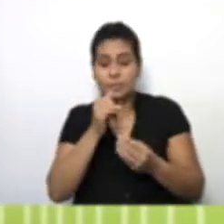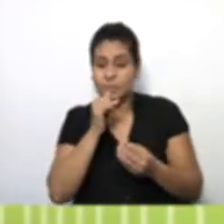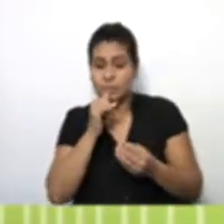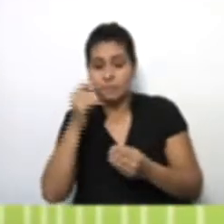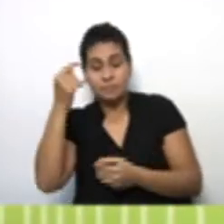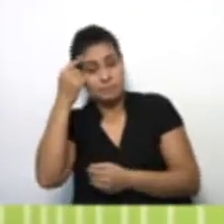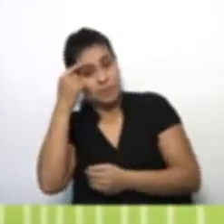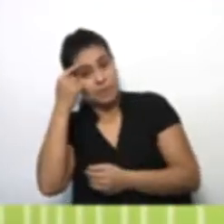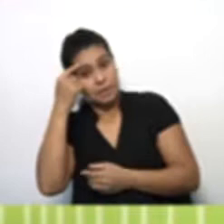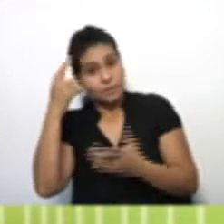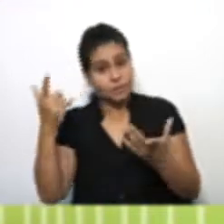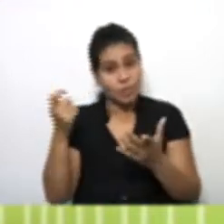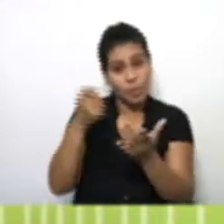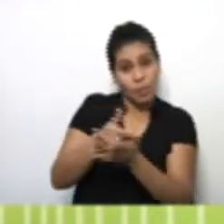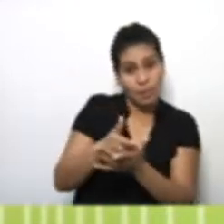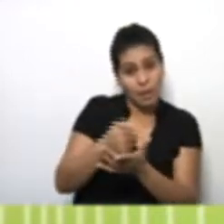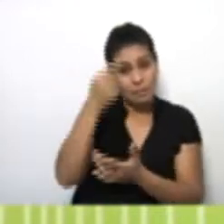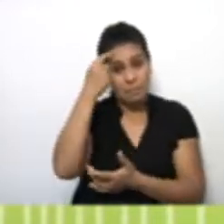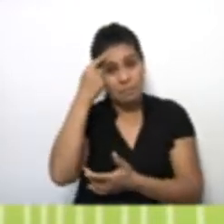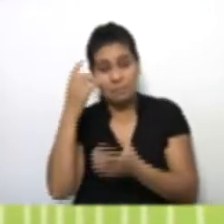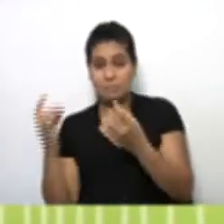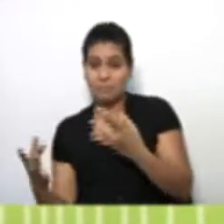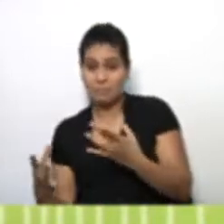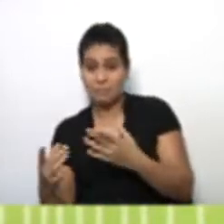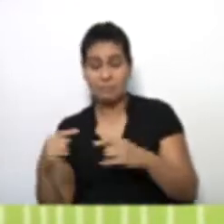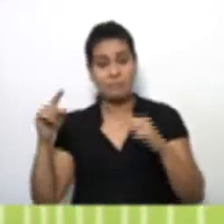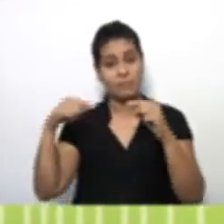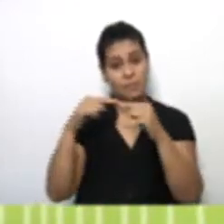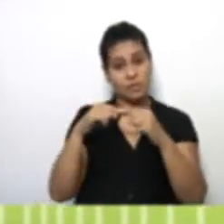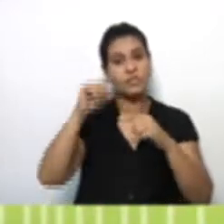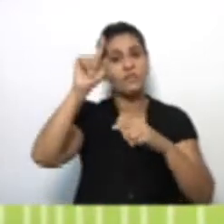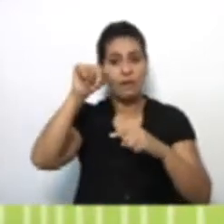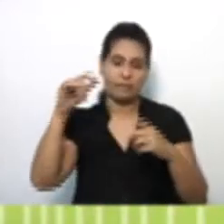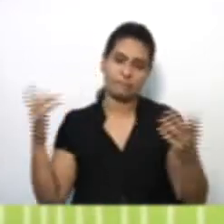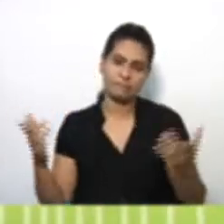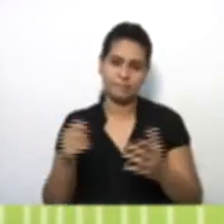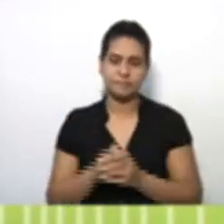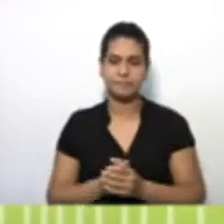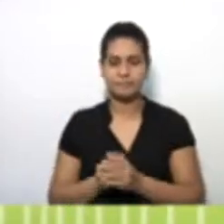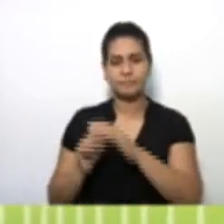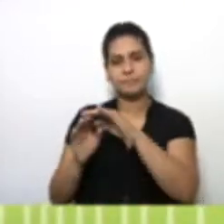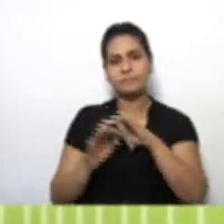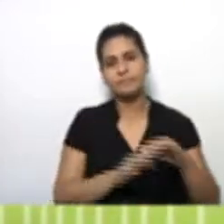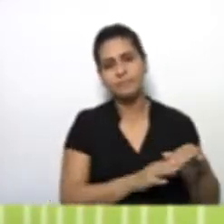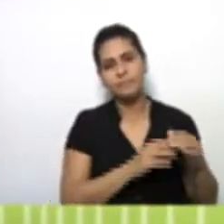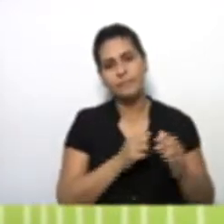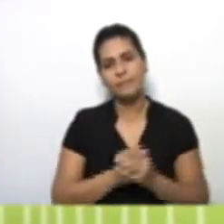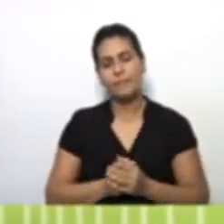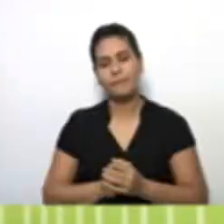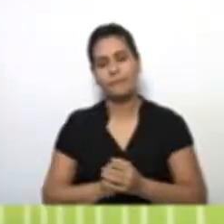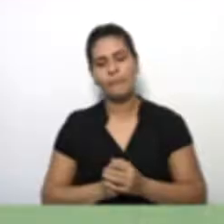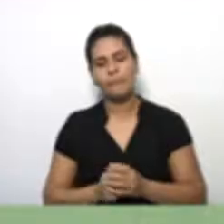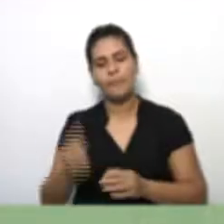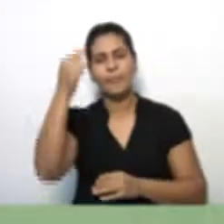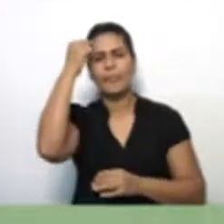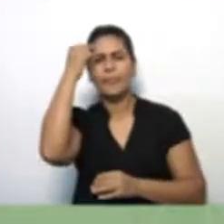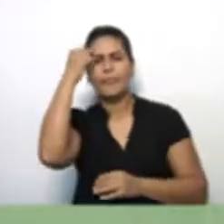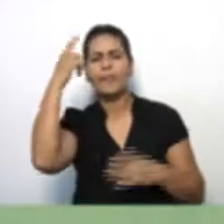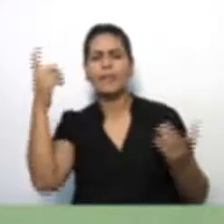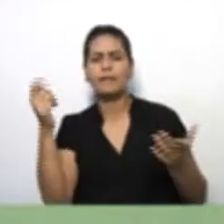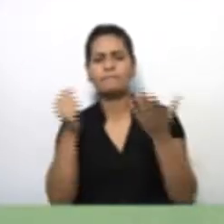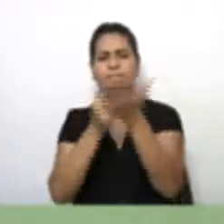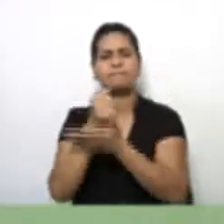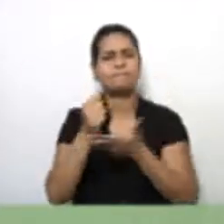não, penso em comprar, penso em vender, mas o meu objetivo, a minha meta é essa. Vamos ver mais um aqui? Tá? O pensamento com base